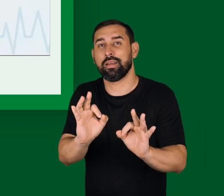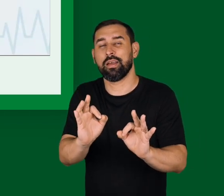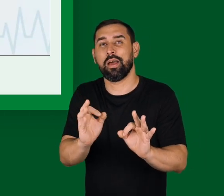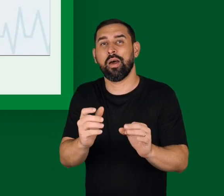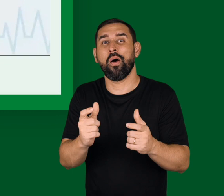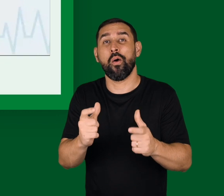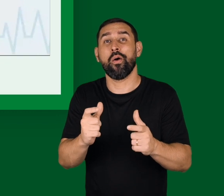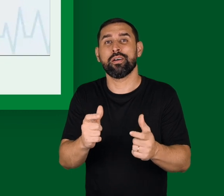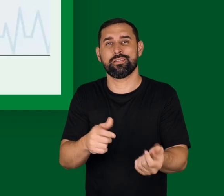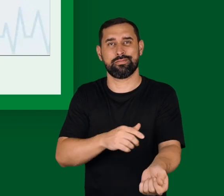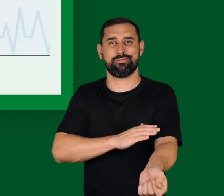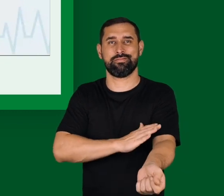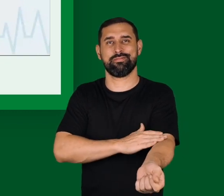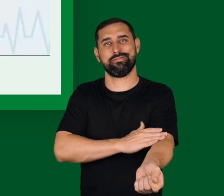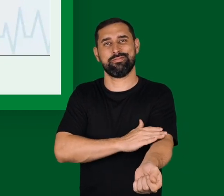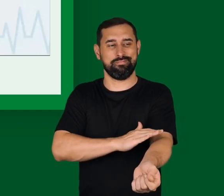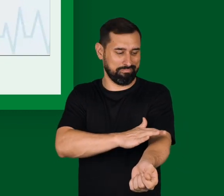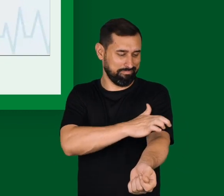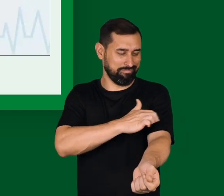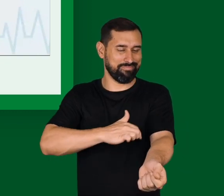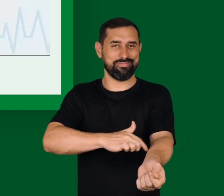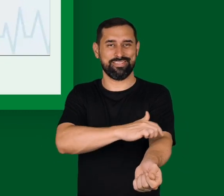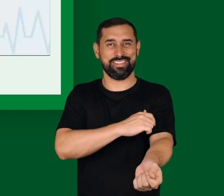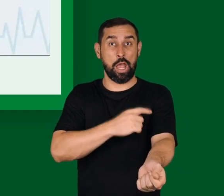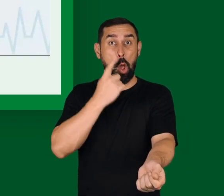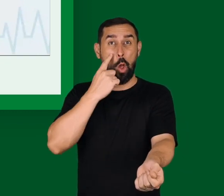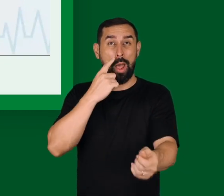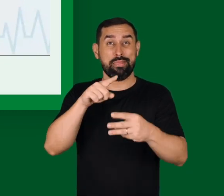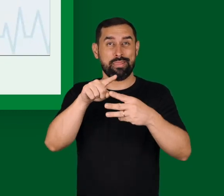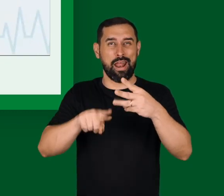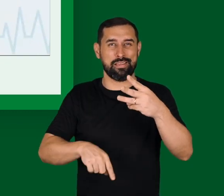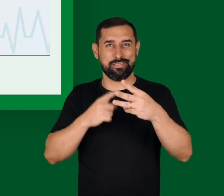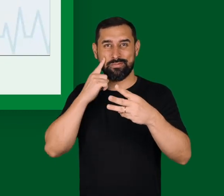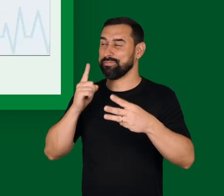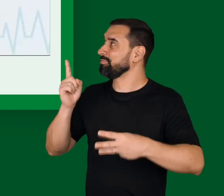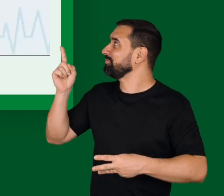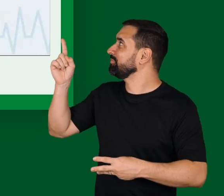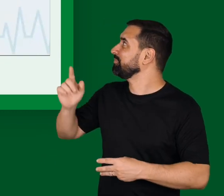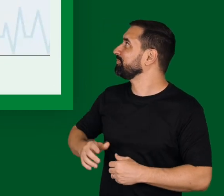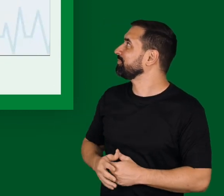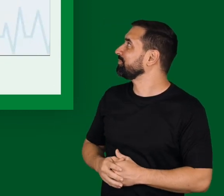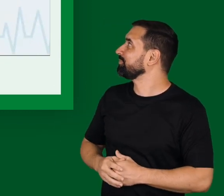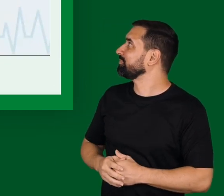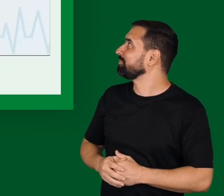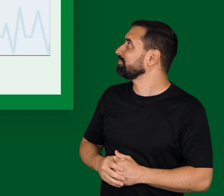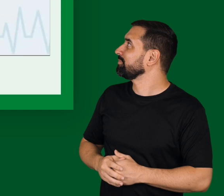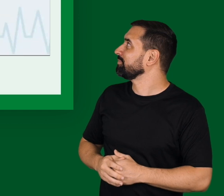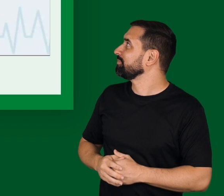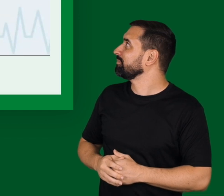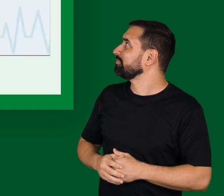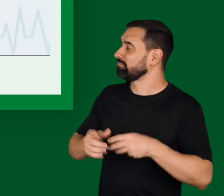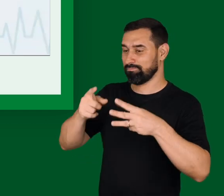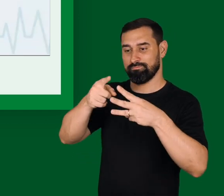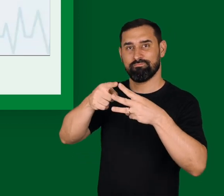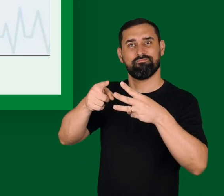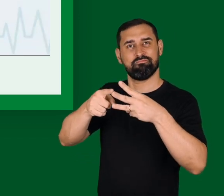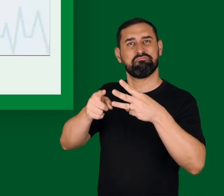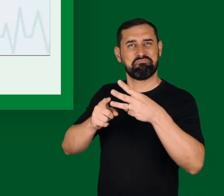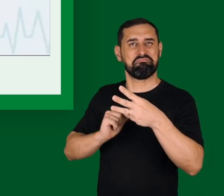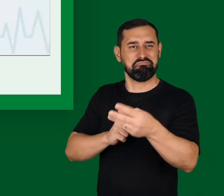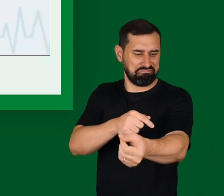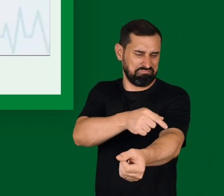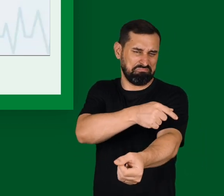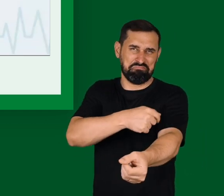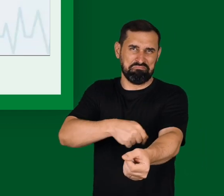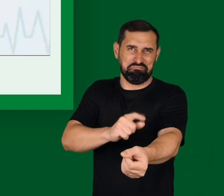para a punção ulnar, no antebraço, né? O lado da radial do antebraço também é um